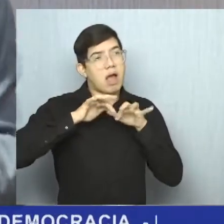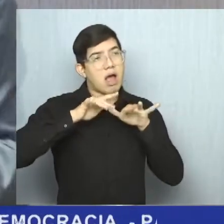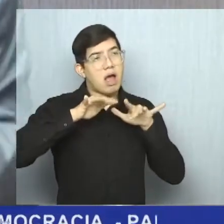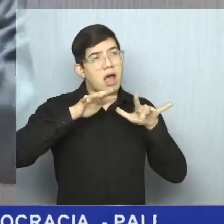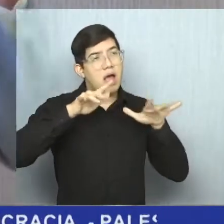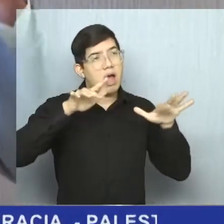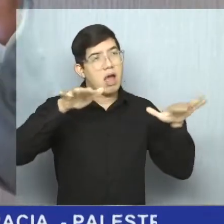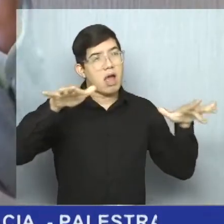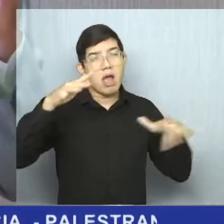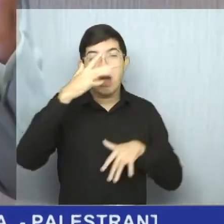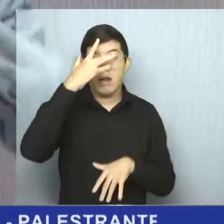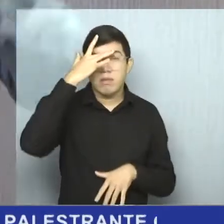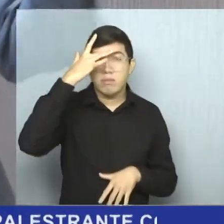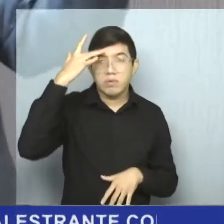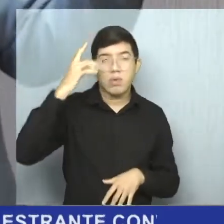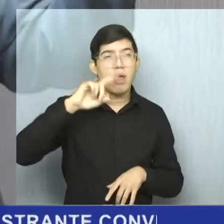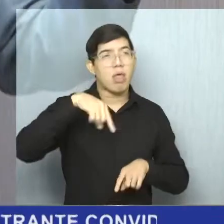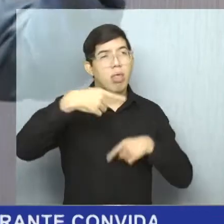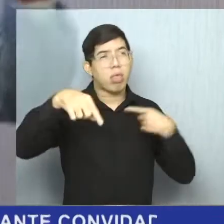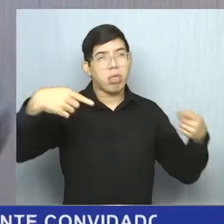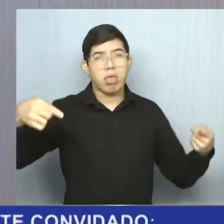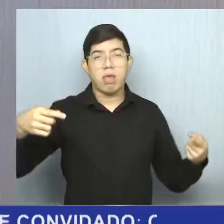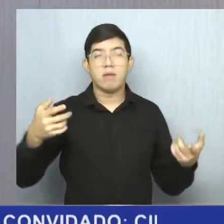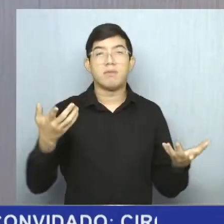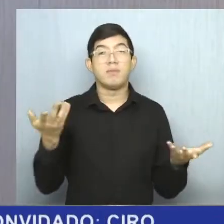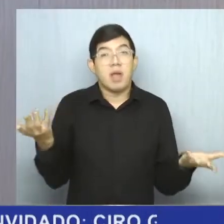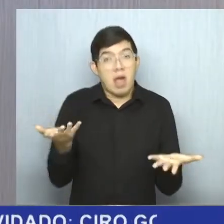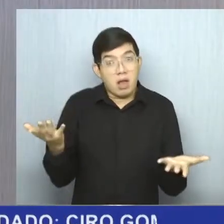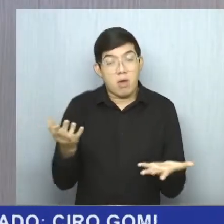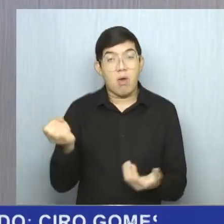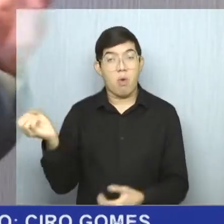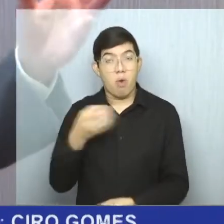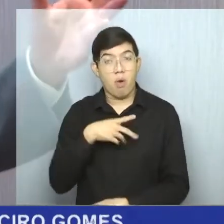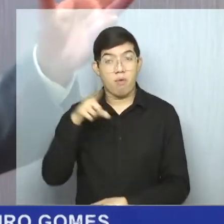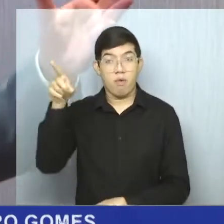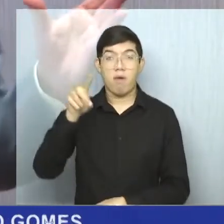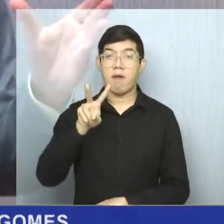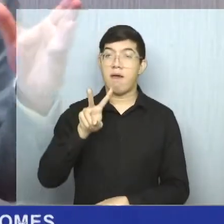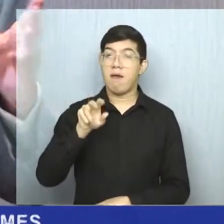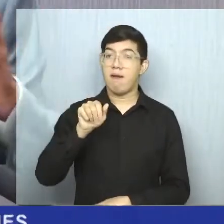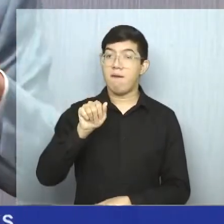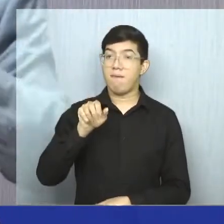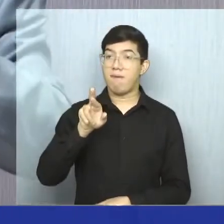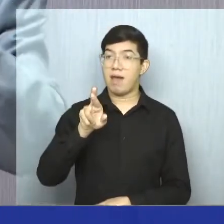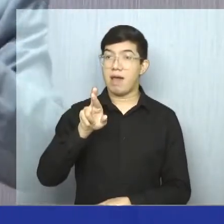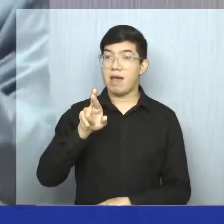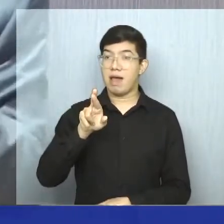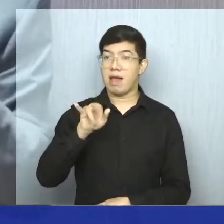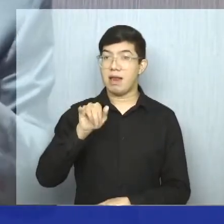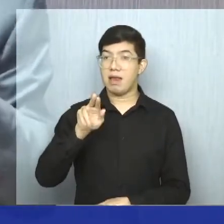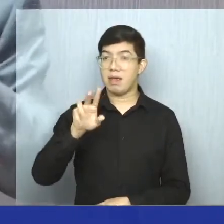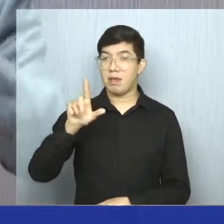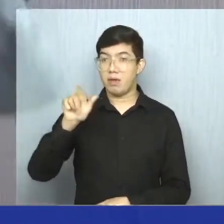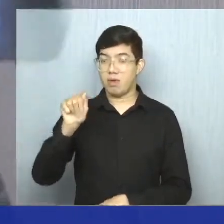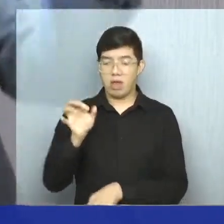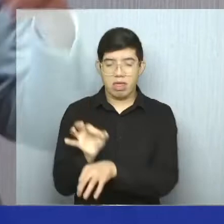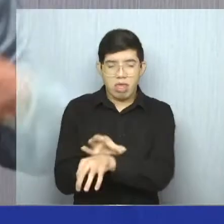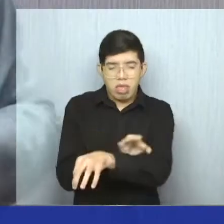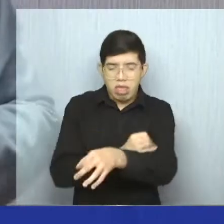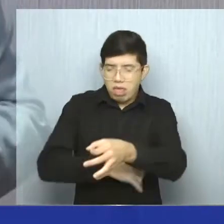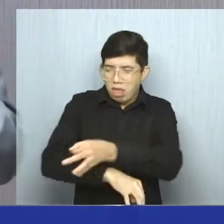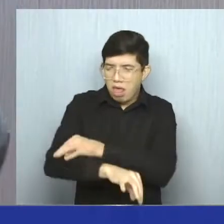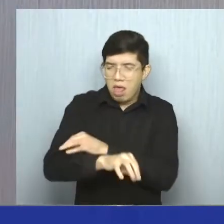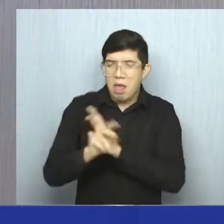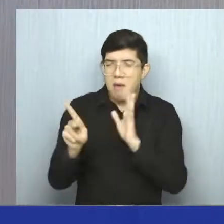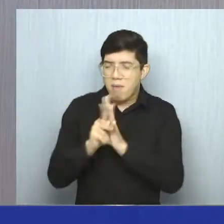e de pessoas, ela explode, está chegando aí a varíola do macaco, não é? Que é uma coisa que acontece no lugar, logo em